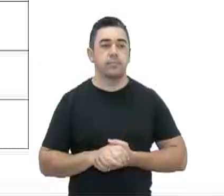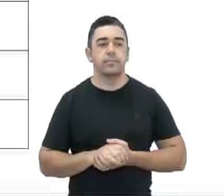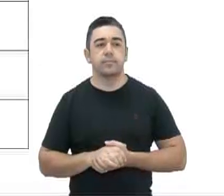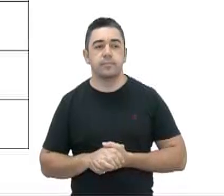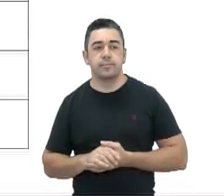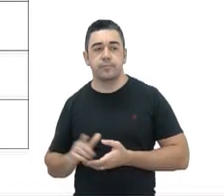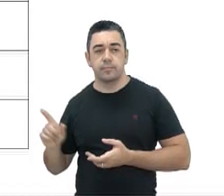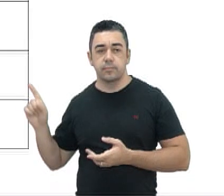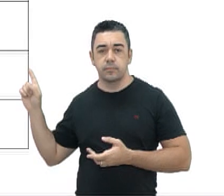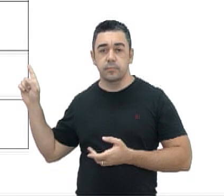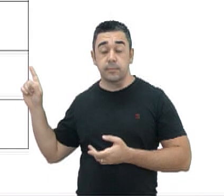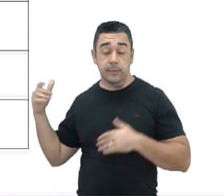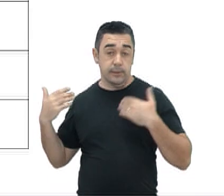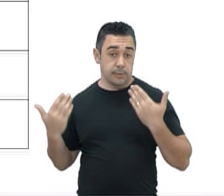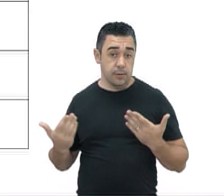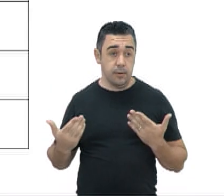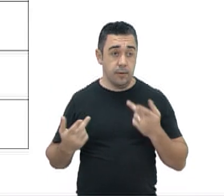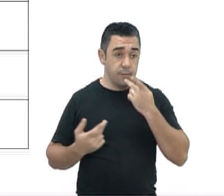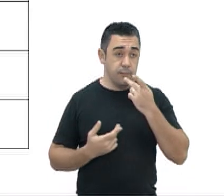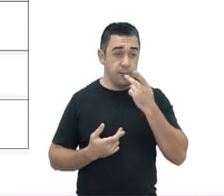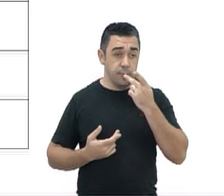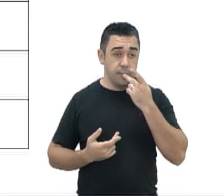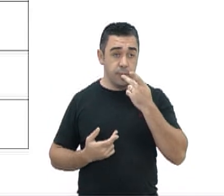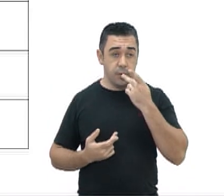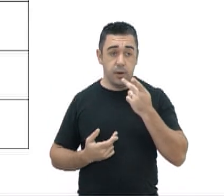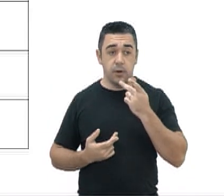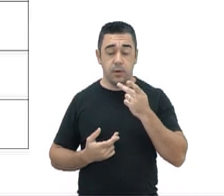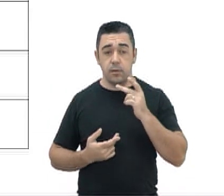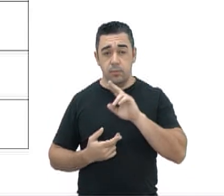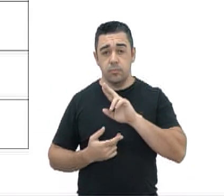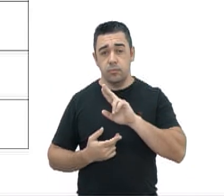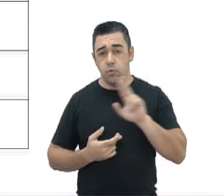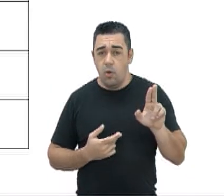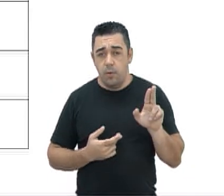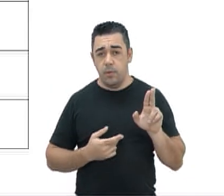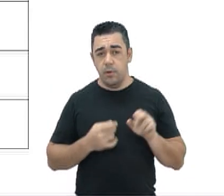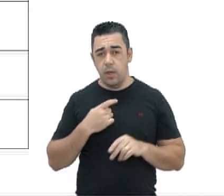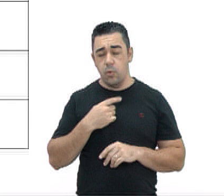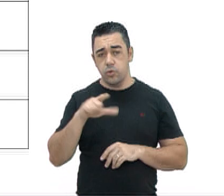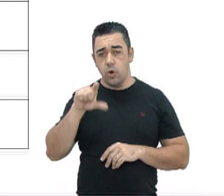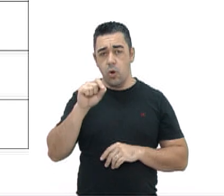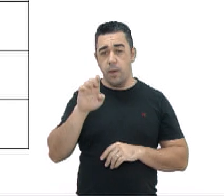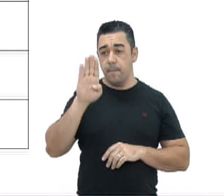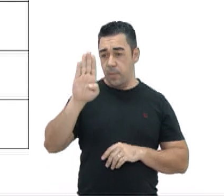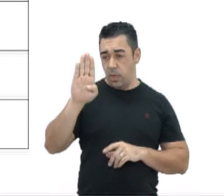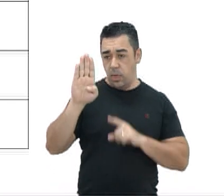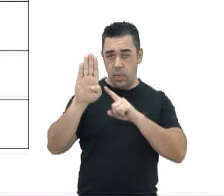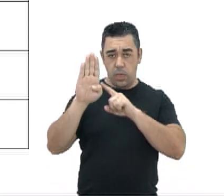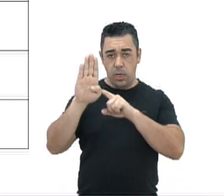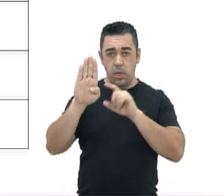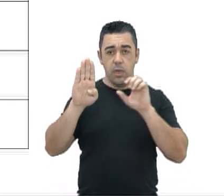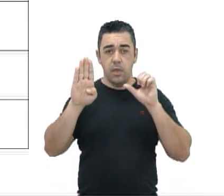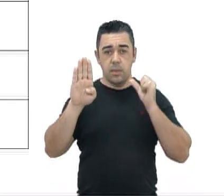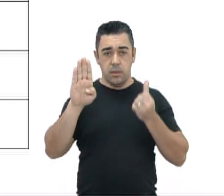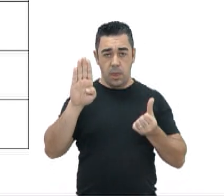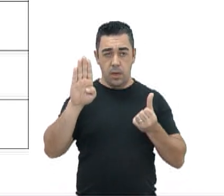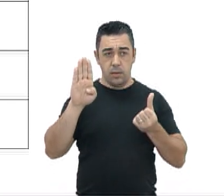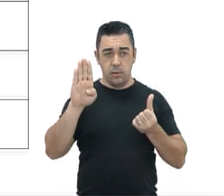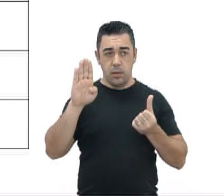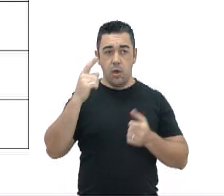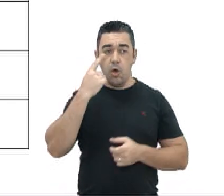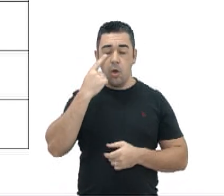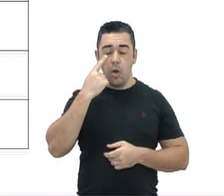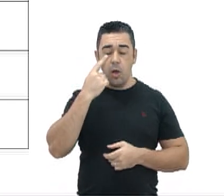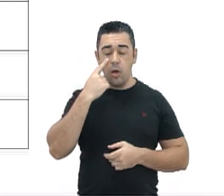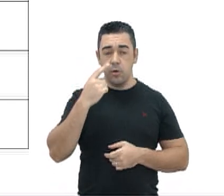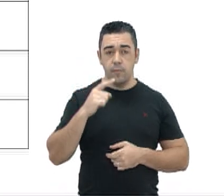ali. Então, será dada uma coordenada, letra B, número 6. O que